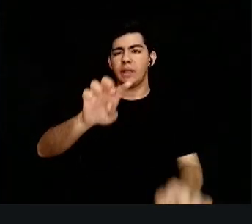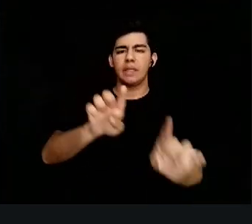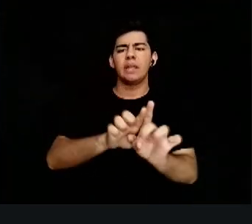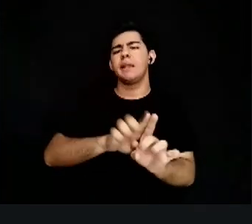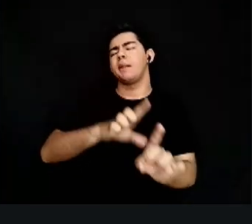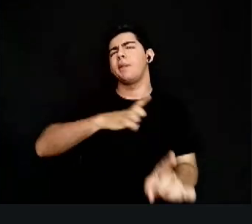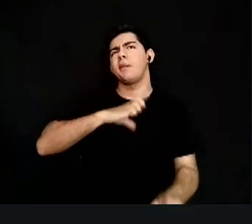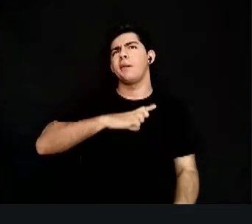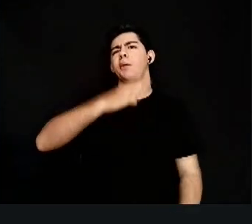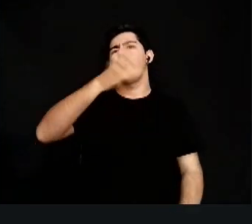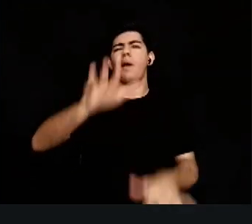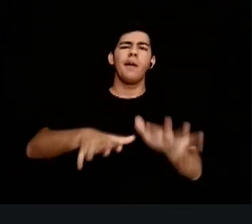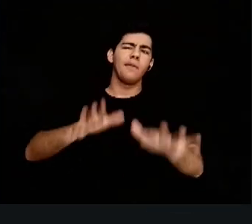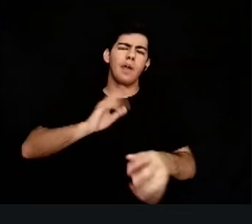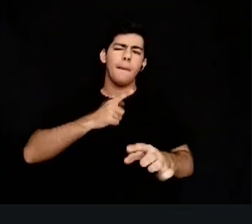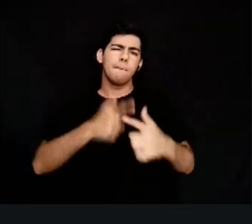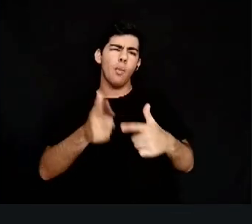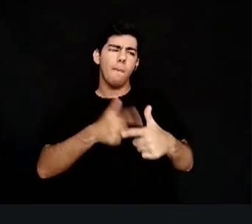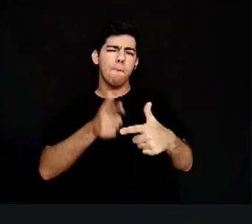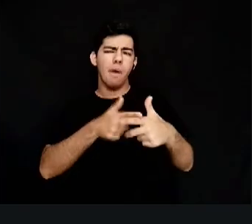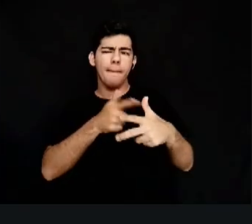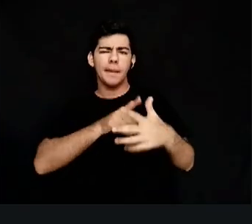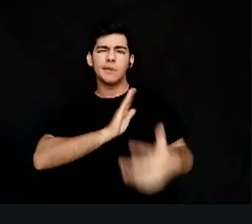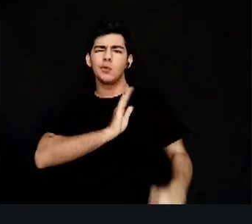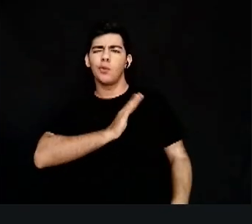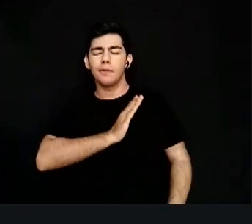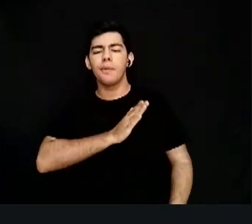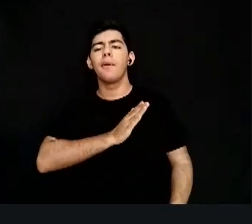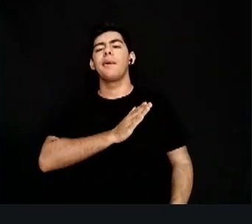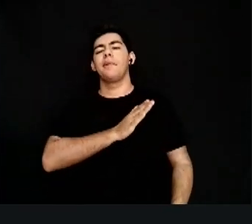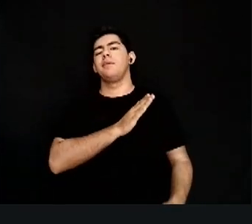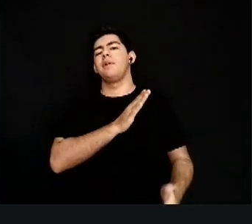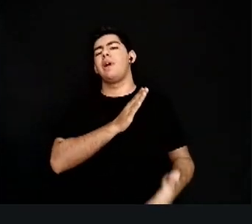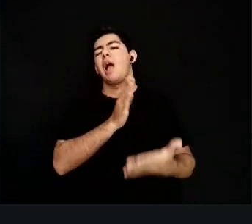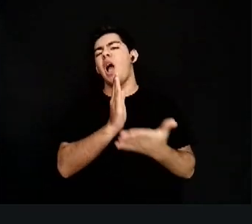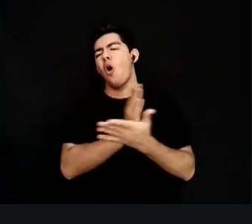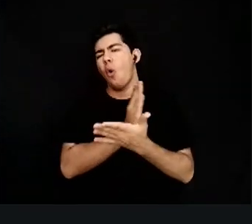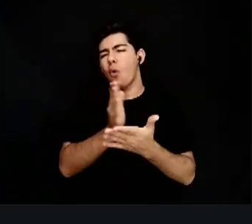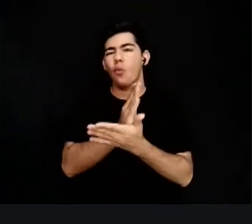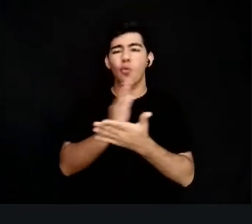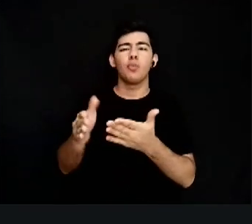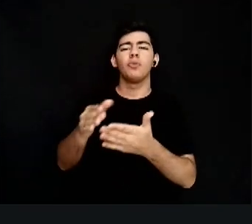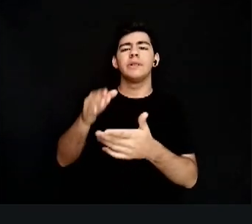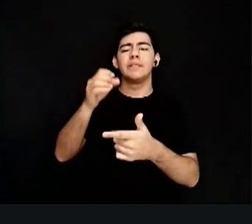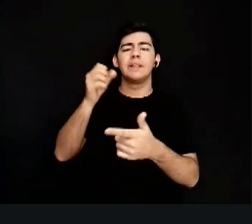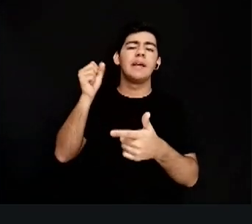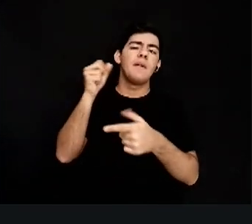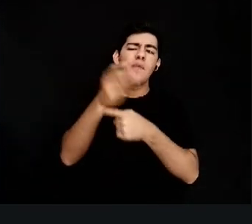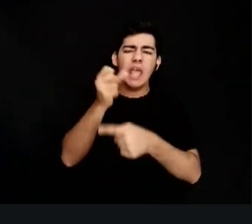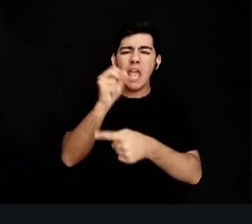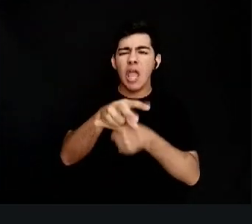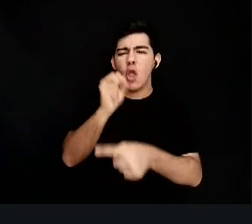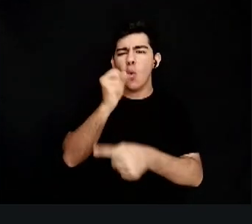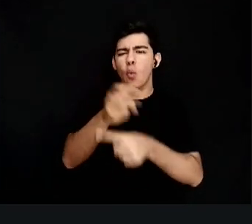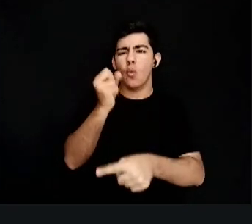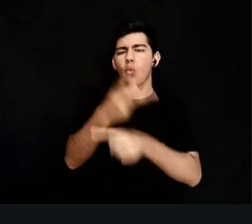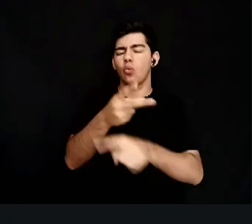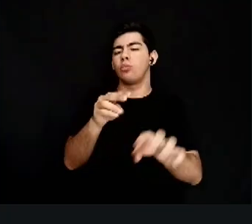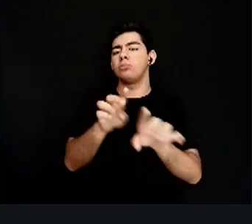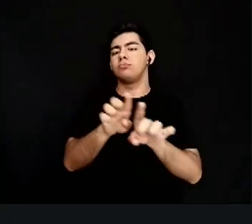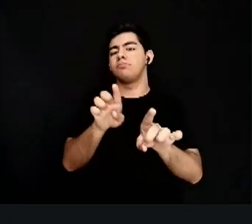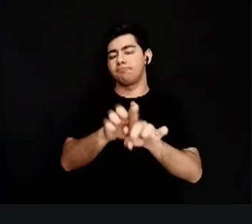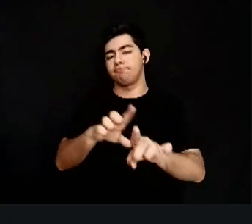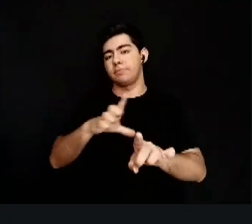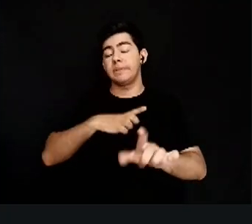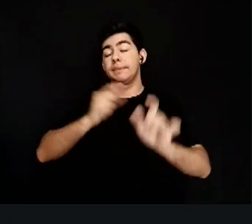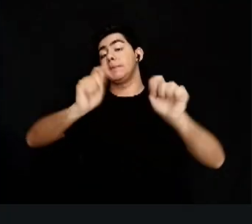que tem outras condições como insuficiência cardíaca, enfim, infecções crônicas que estão acamados, estão em hospitais, têm um